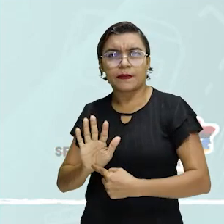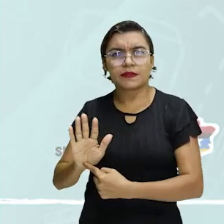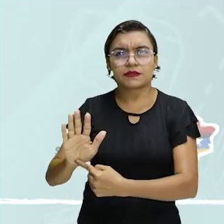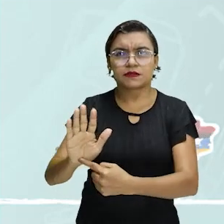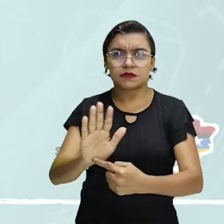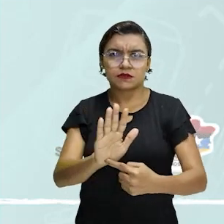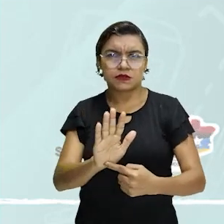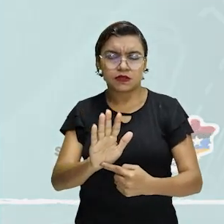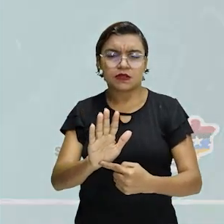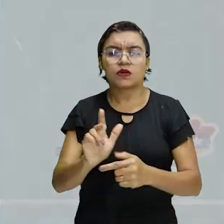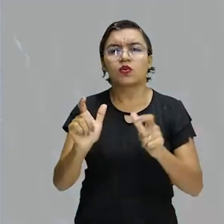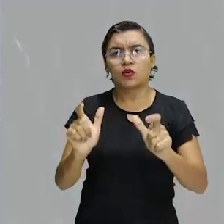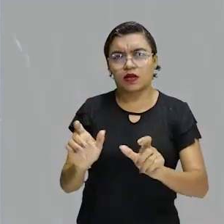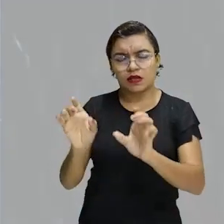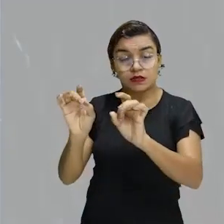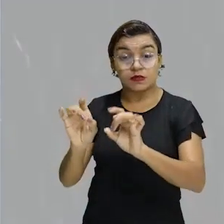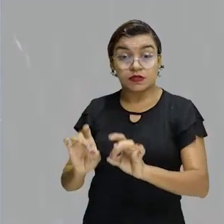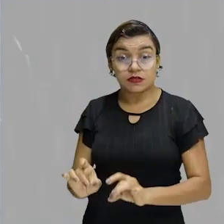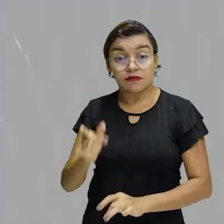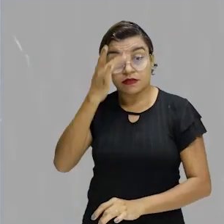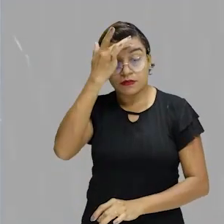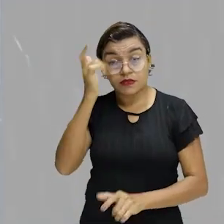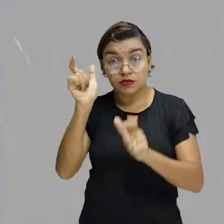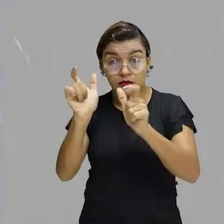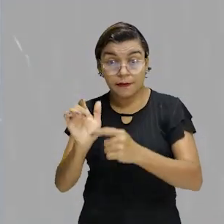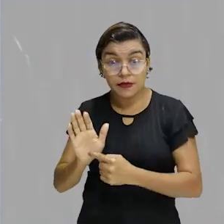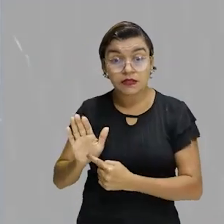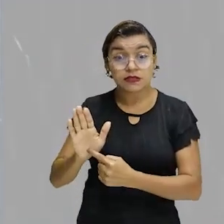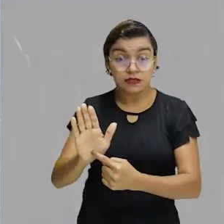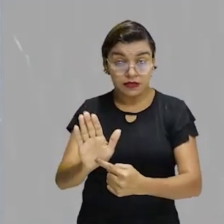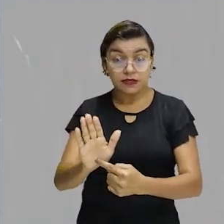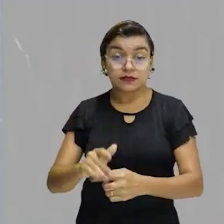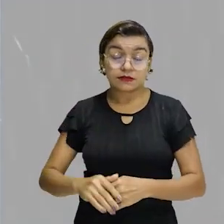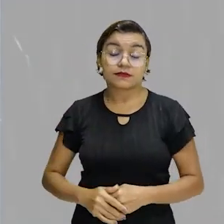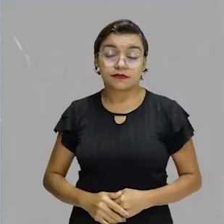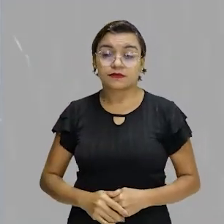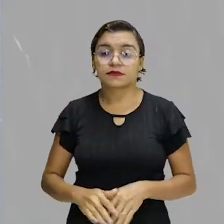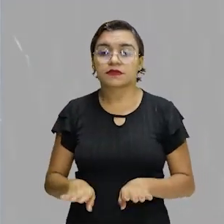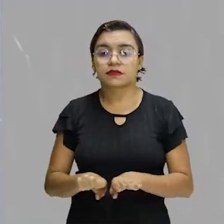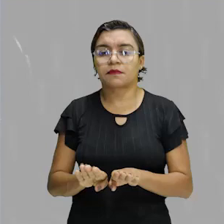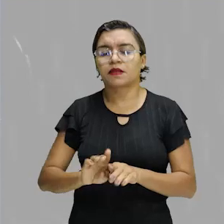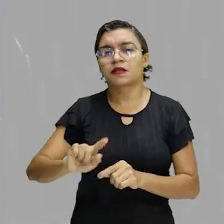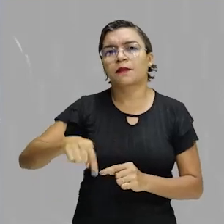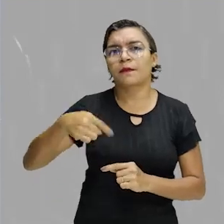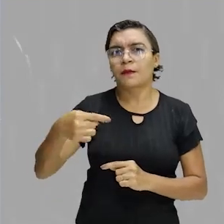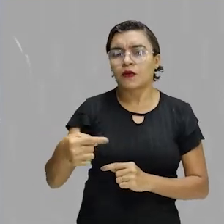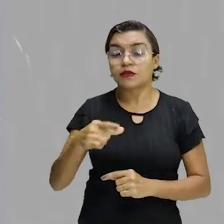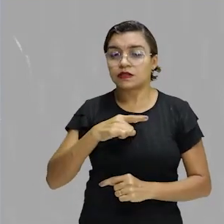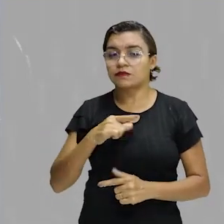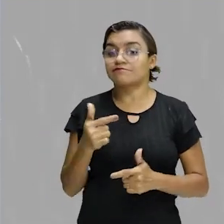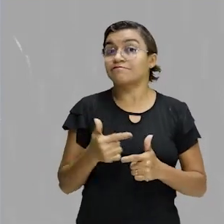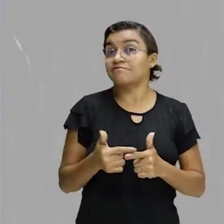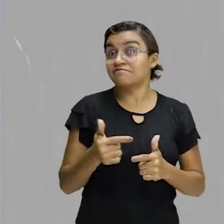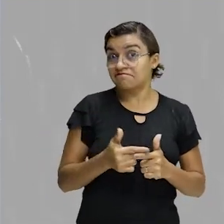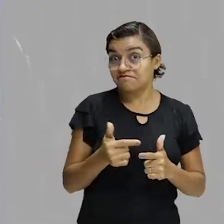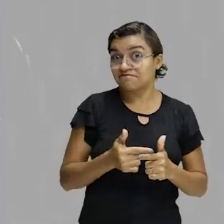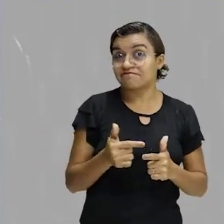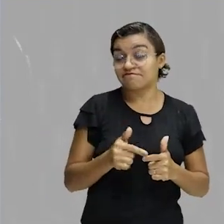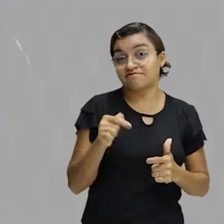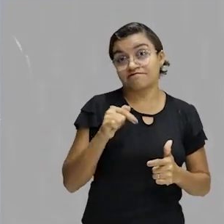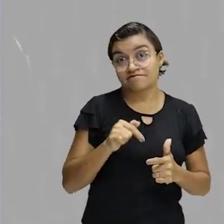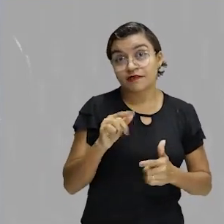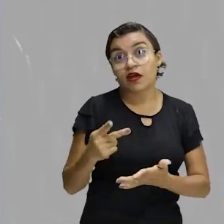lugar específico, e as personagens são apresentadas nesse momento. Aí depois você tem um problema, e esse